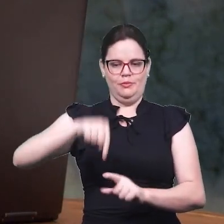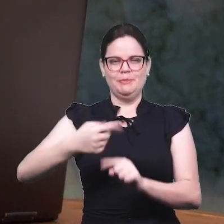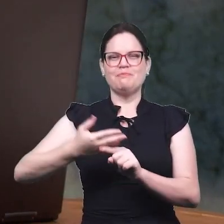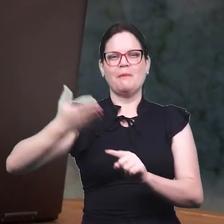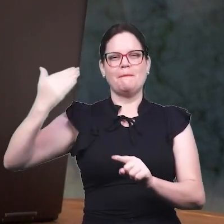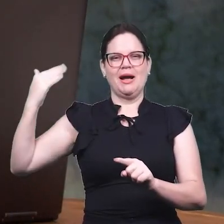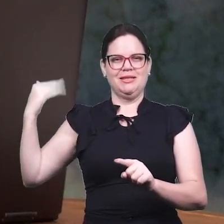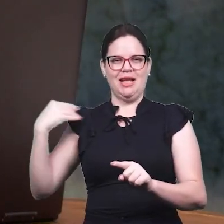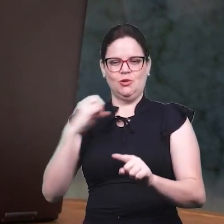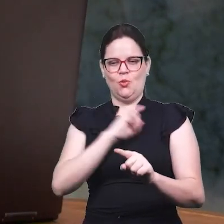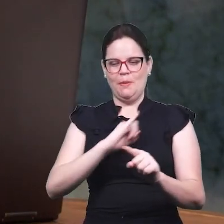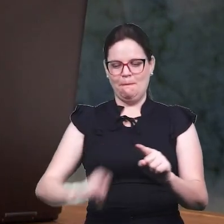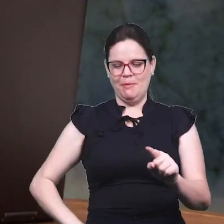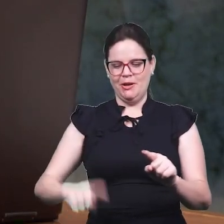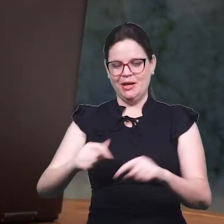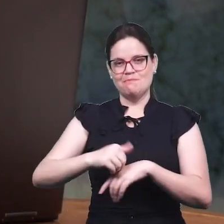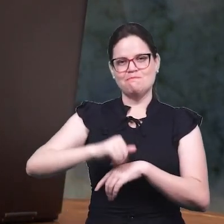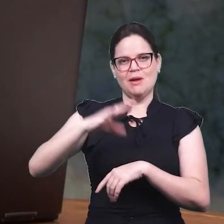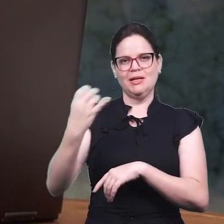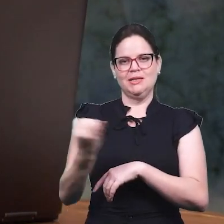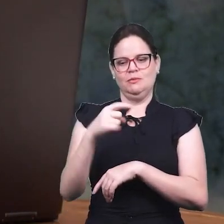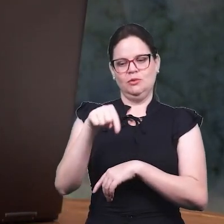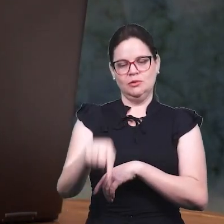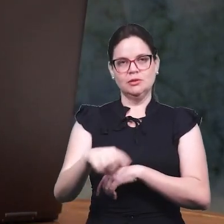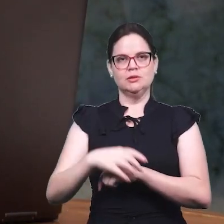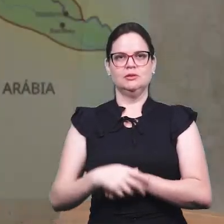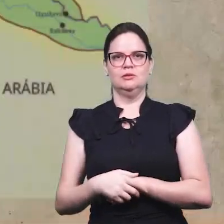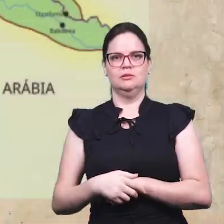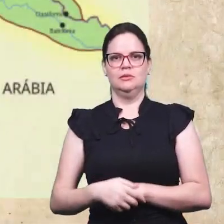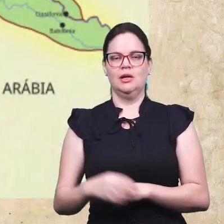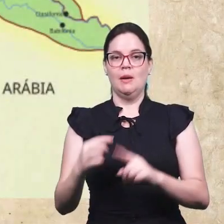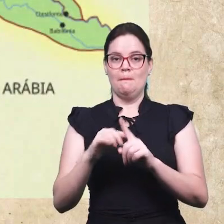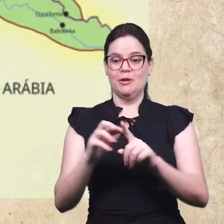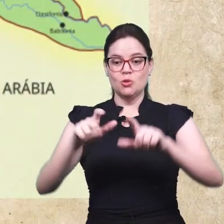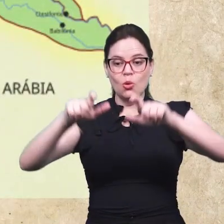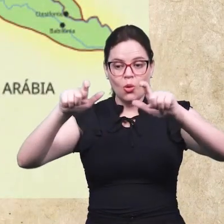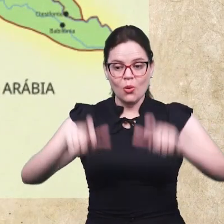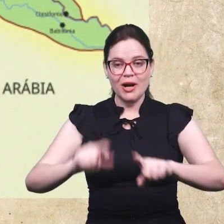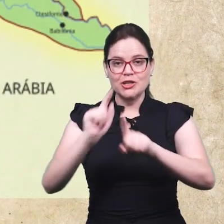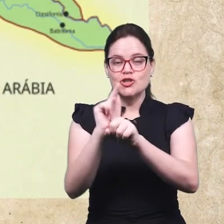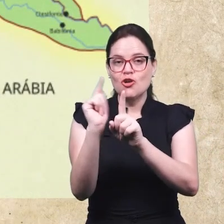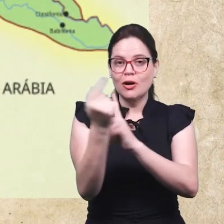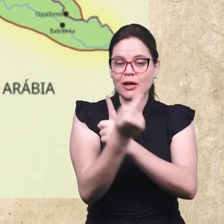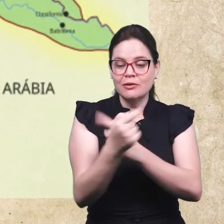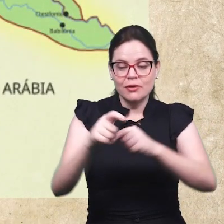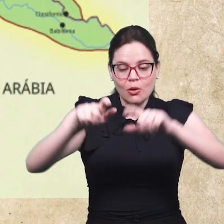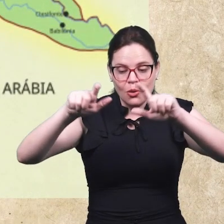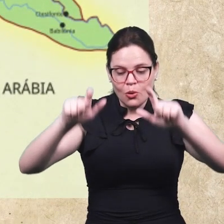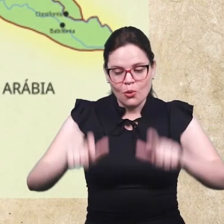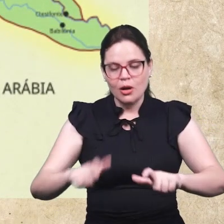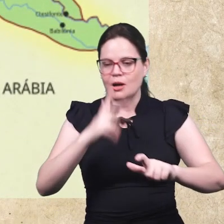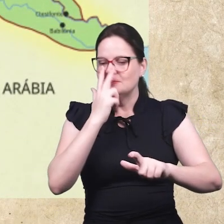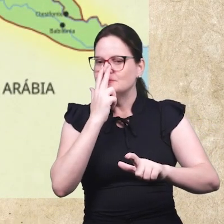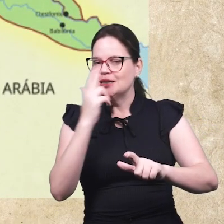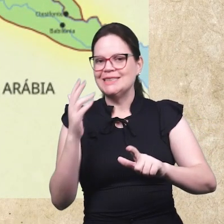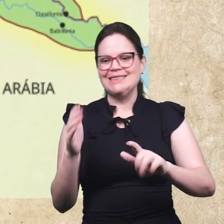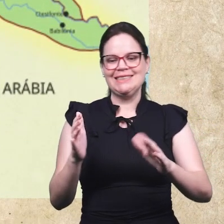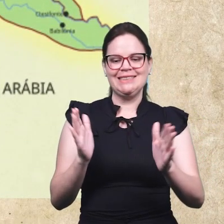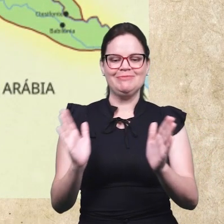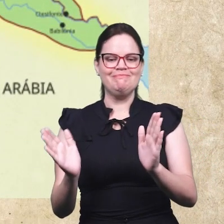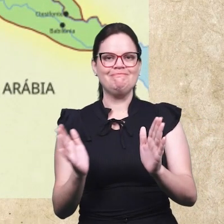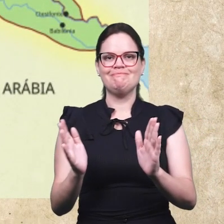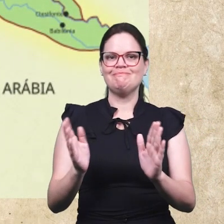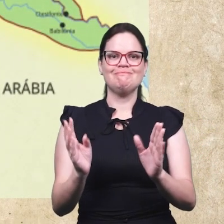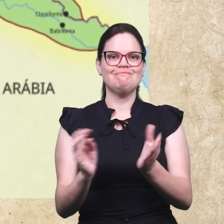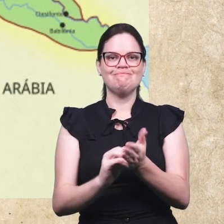mais importante do Império, a sede do Império, ela ficava um pouco deslocada geograficamente em